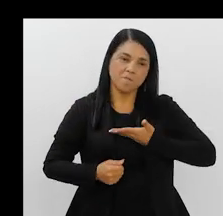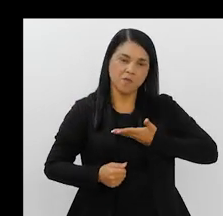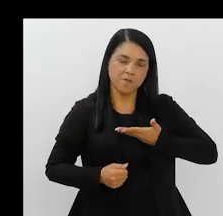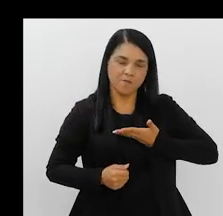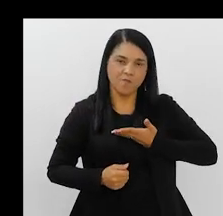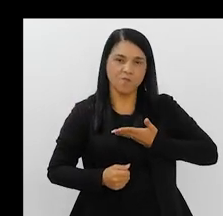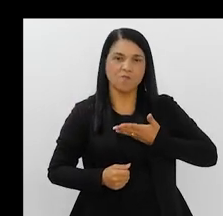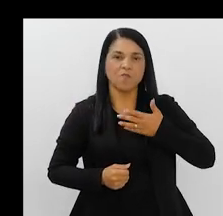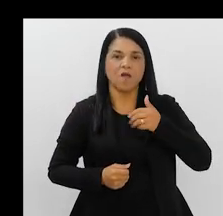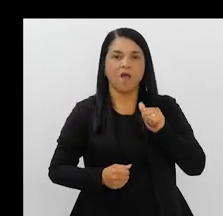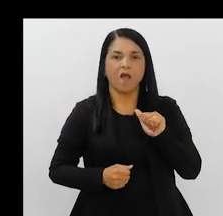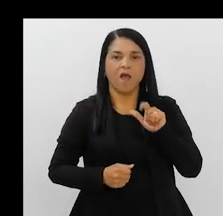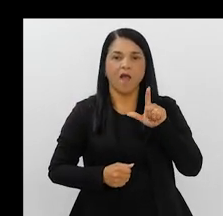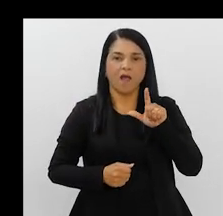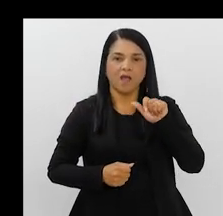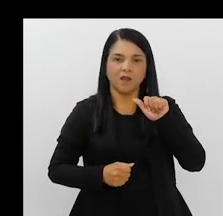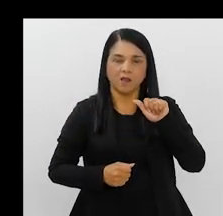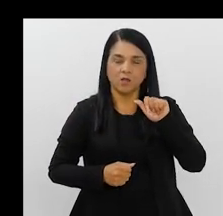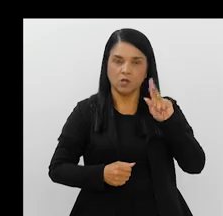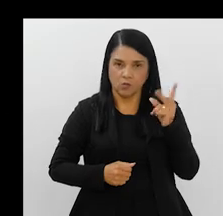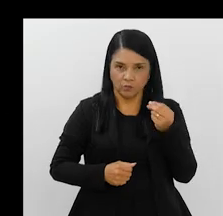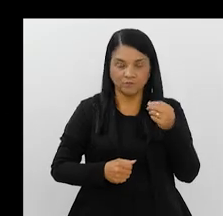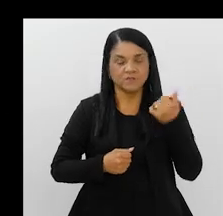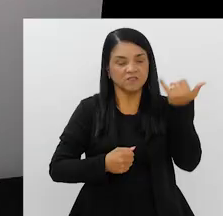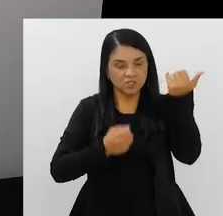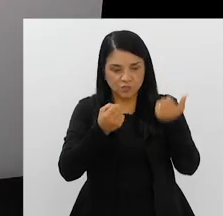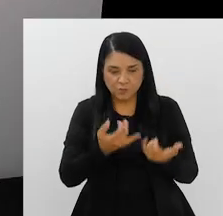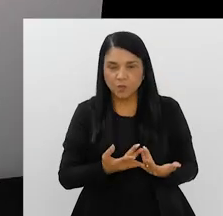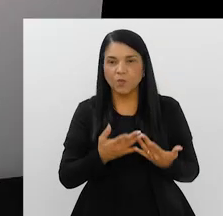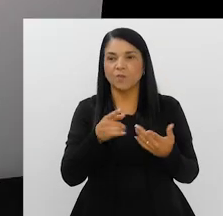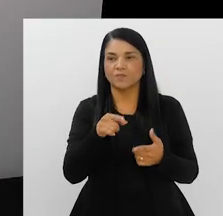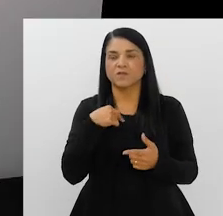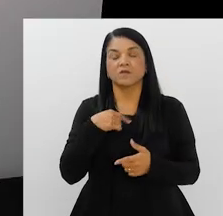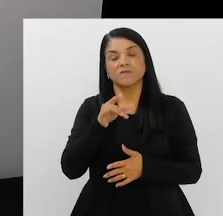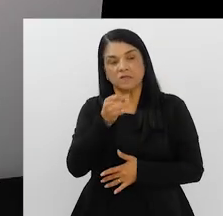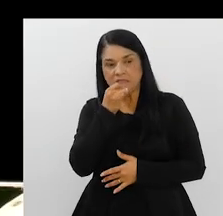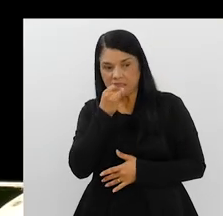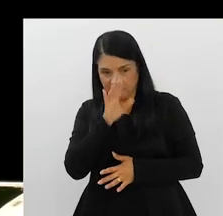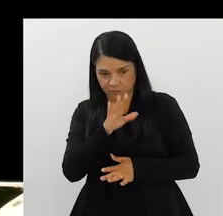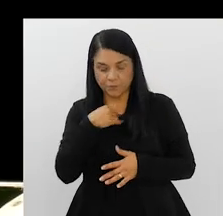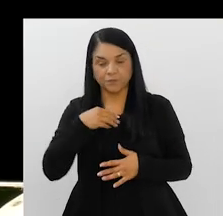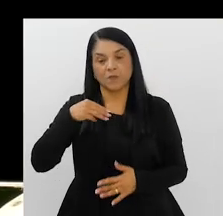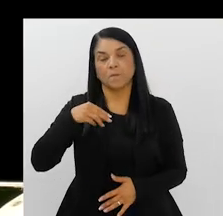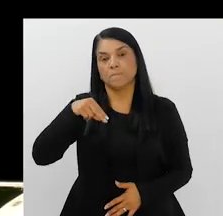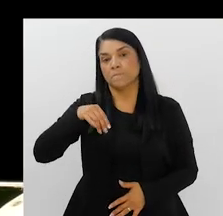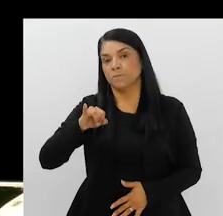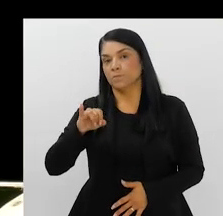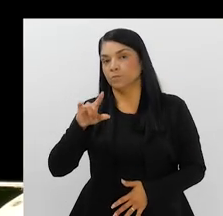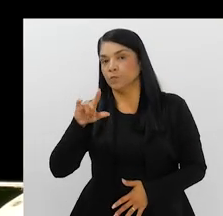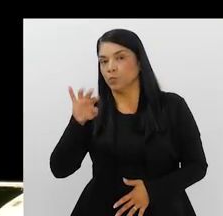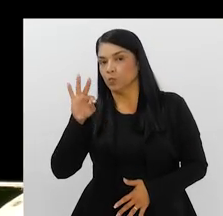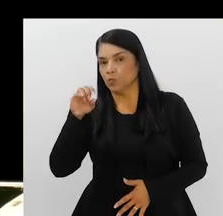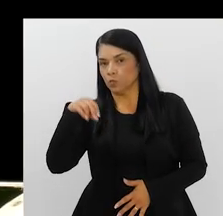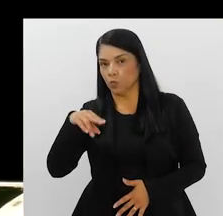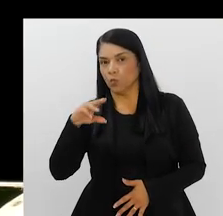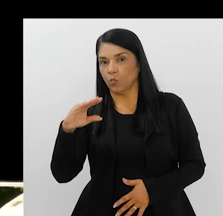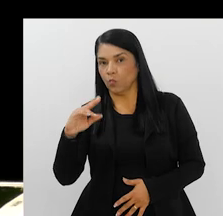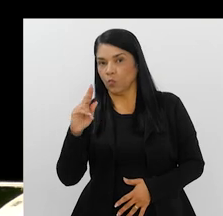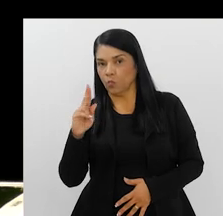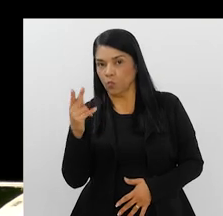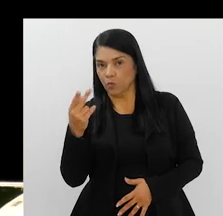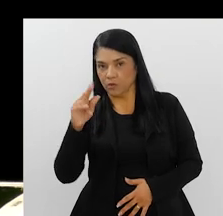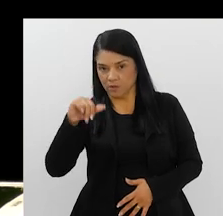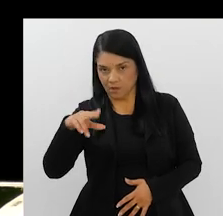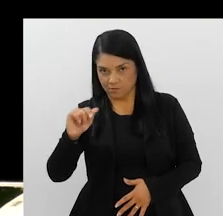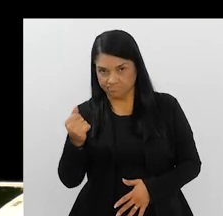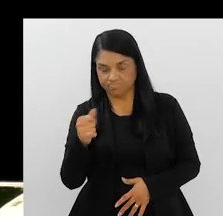Que era muito mais carinho, alegre, né? Muito mais. Vou citar um exemplo também. Quando o Milton Cunha chegou no Carnaval Carioca, o Milton, ele causou